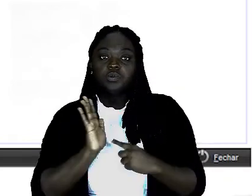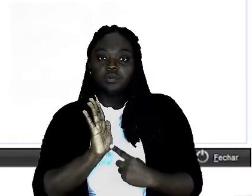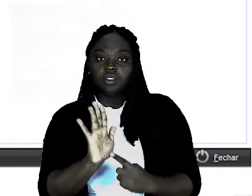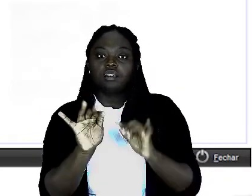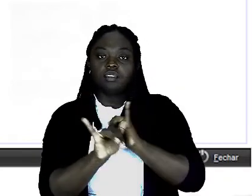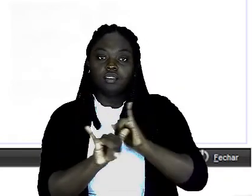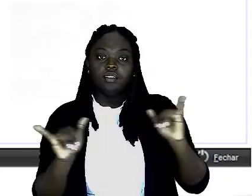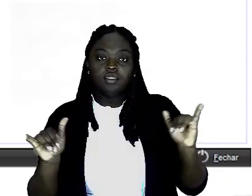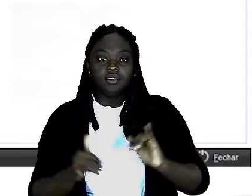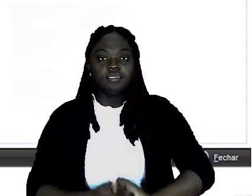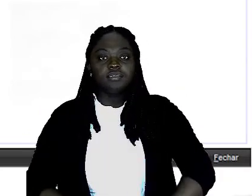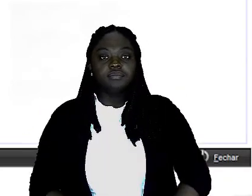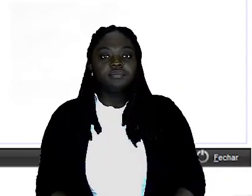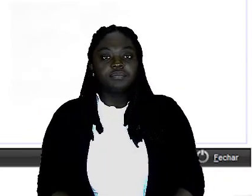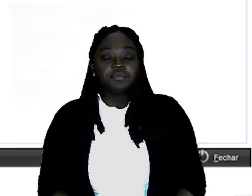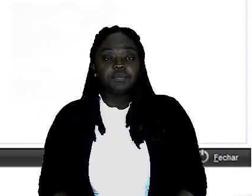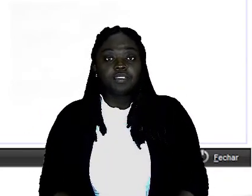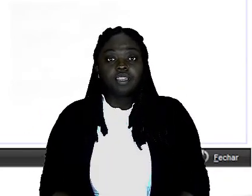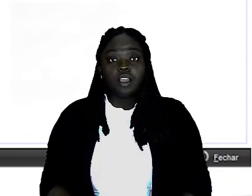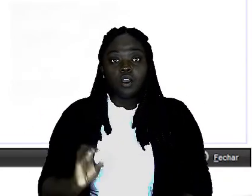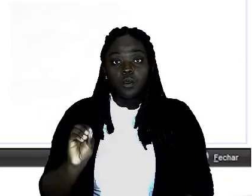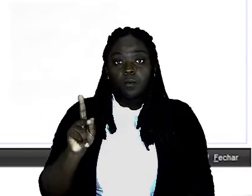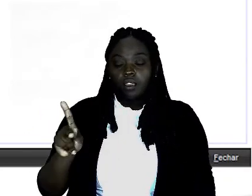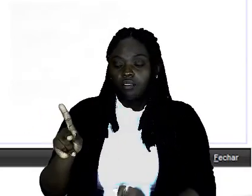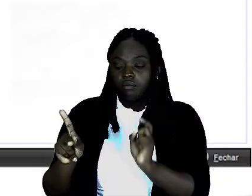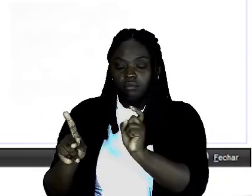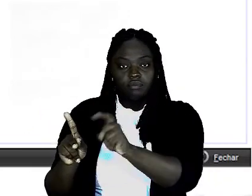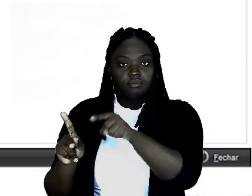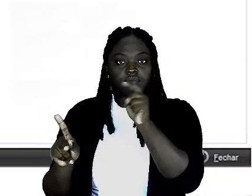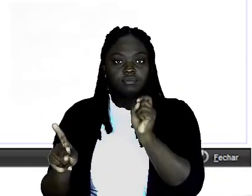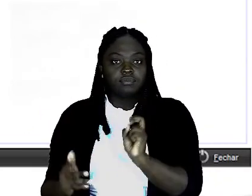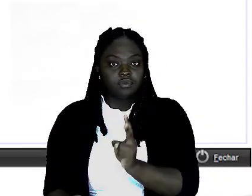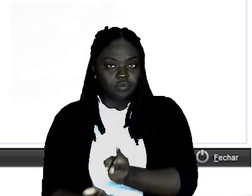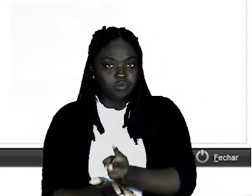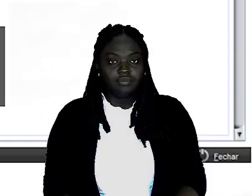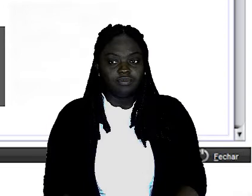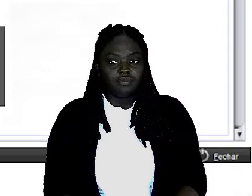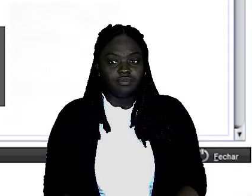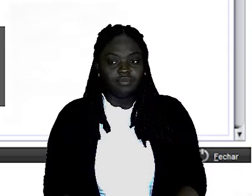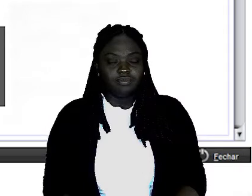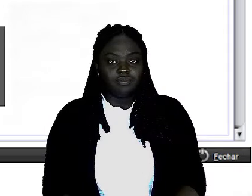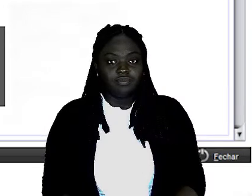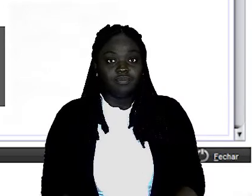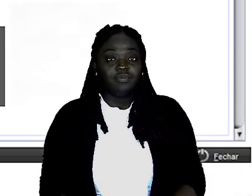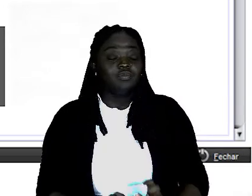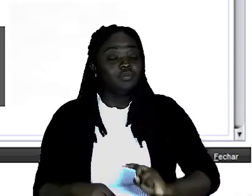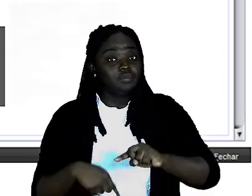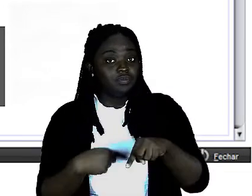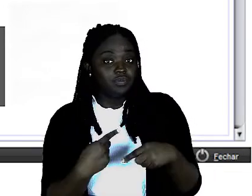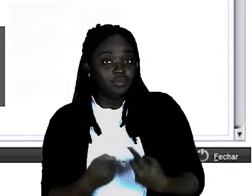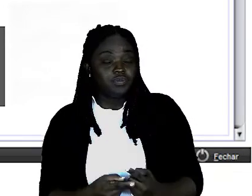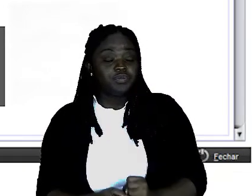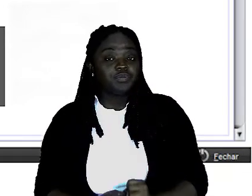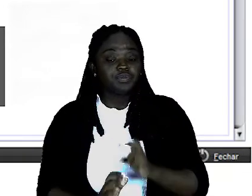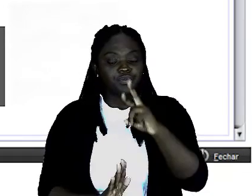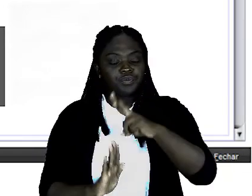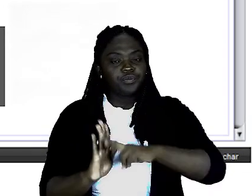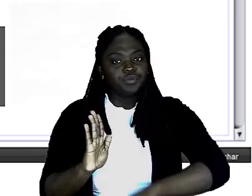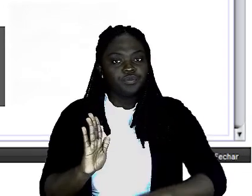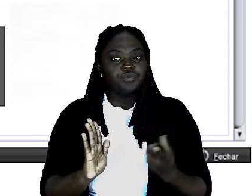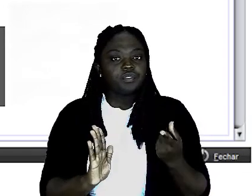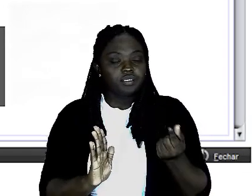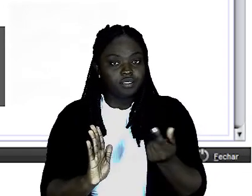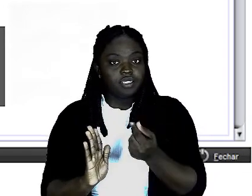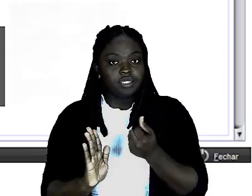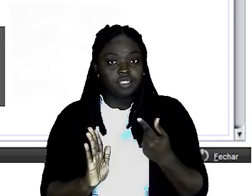informação. Clique em OK para continuar. Após a geração do relatório